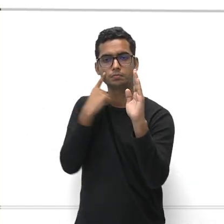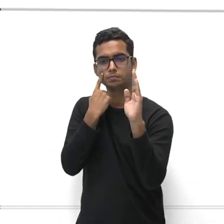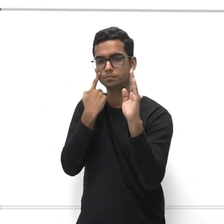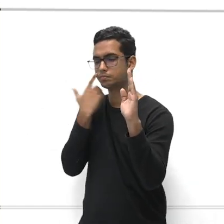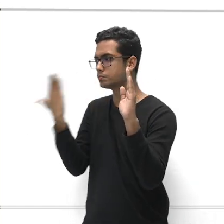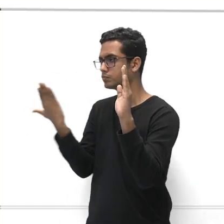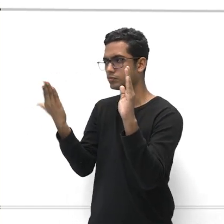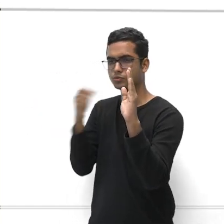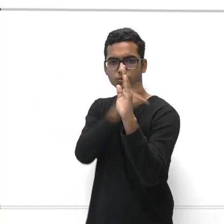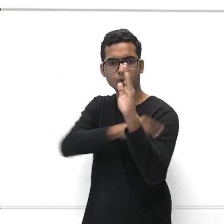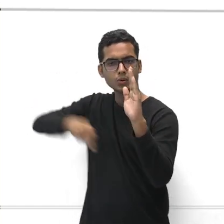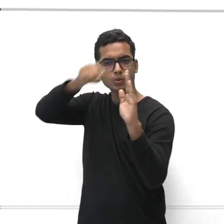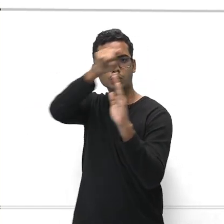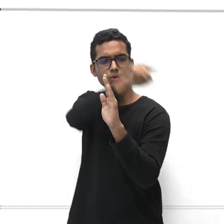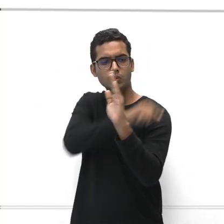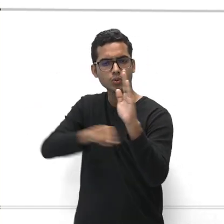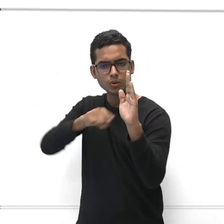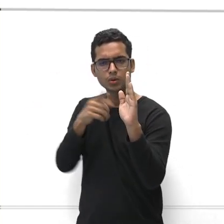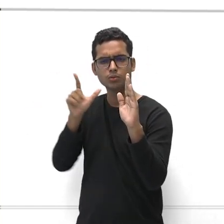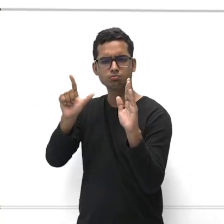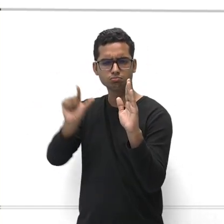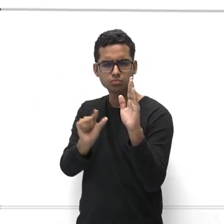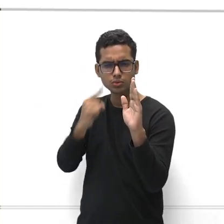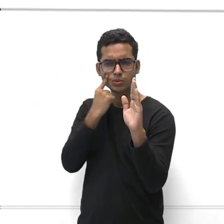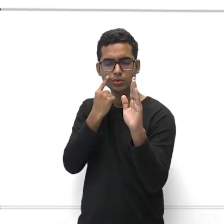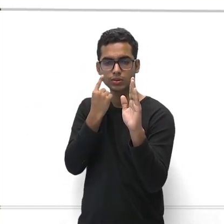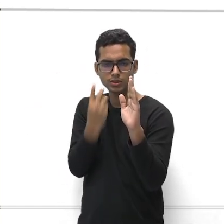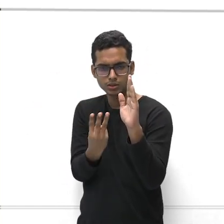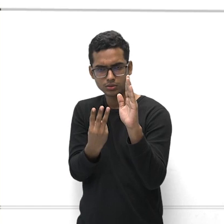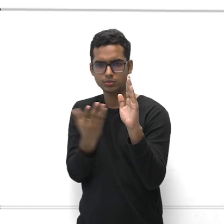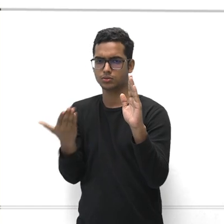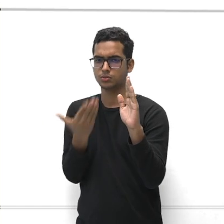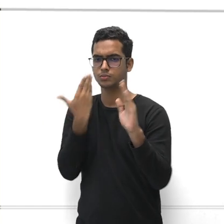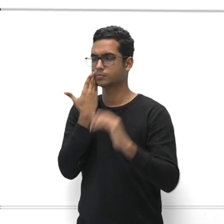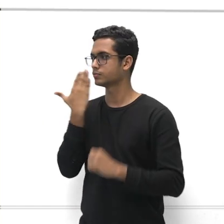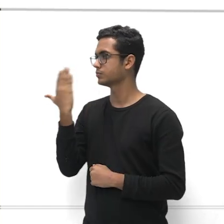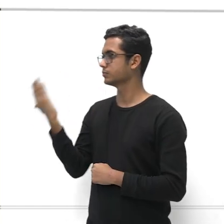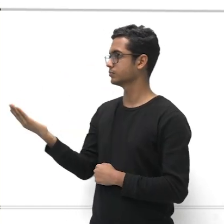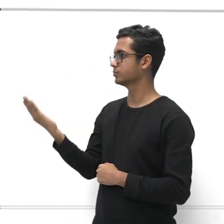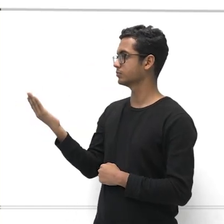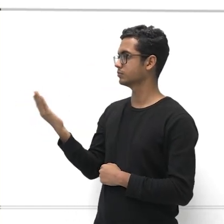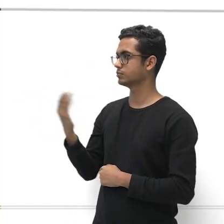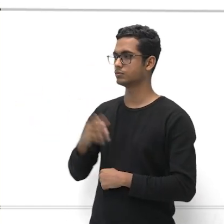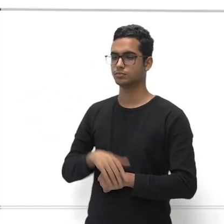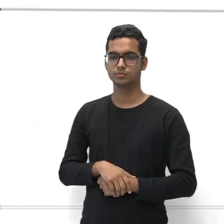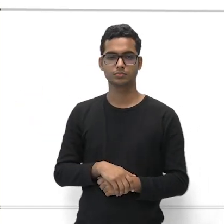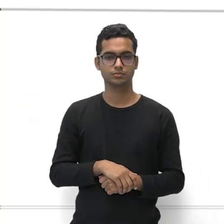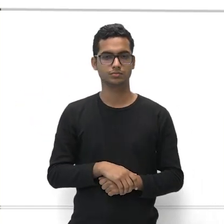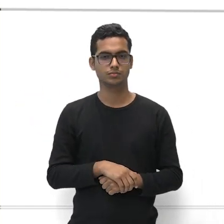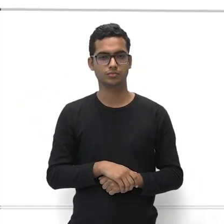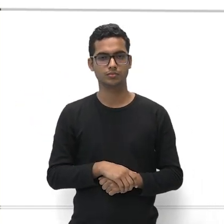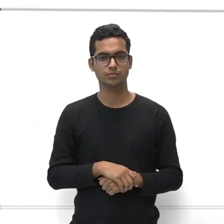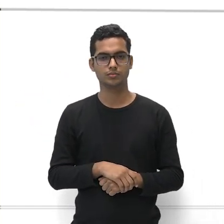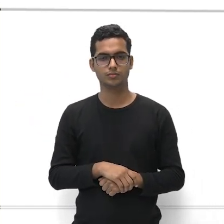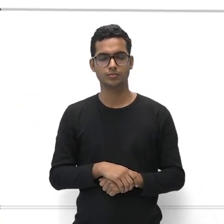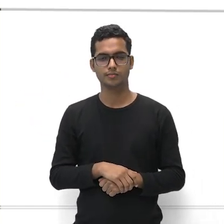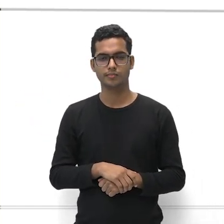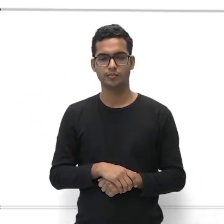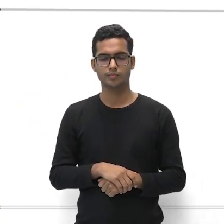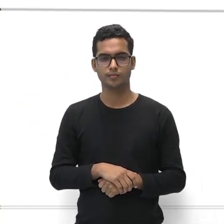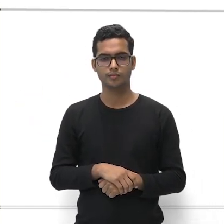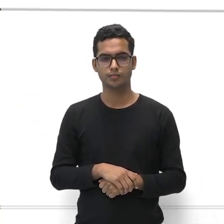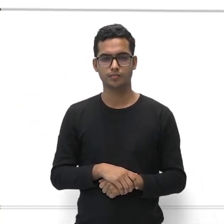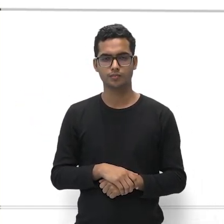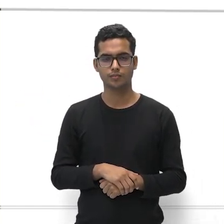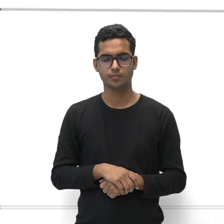raio menor, com um raio 3. Aí nós vamos ter essa outra circunferência aqui. Nós vamos determinar os pontos